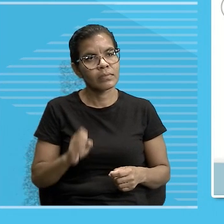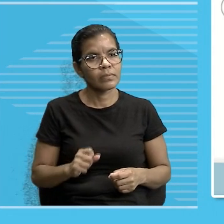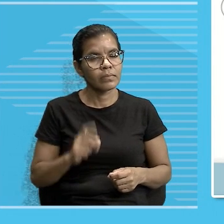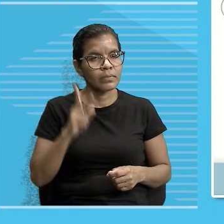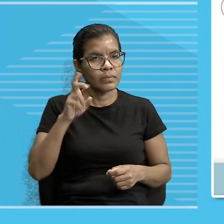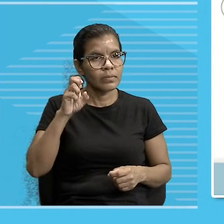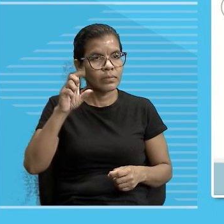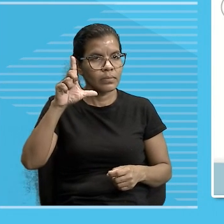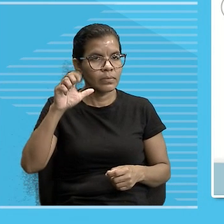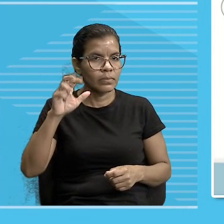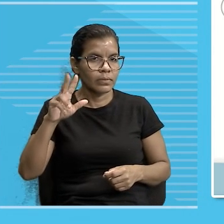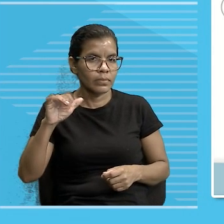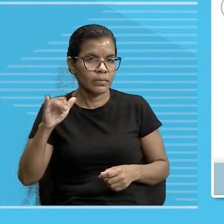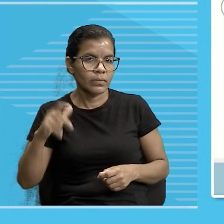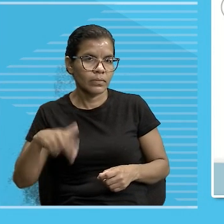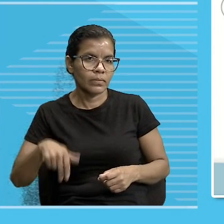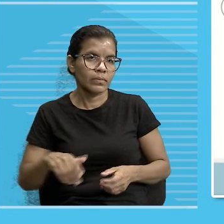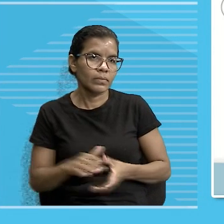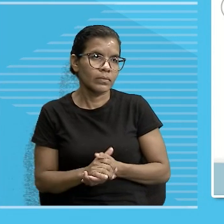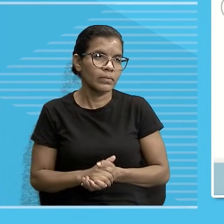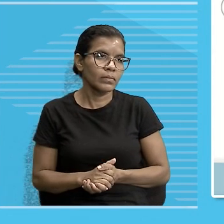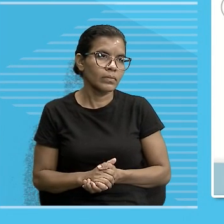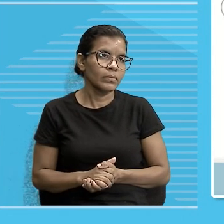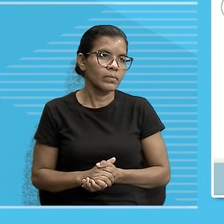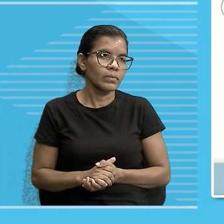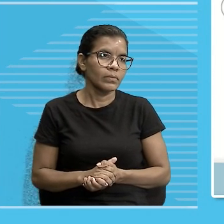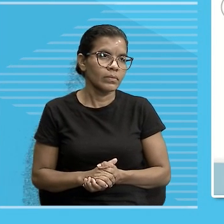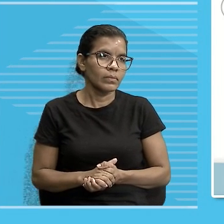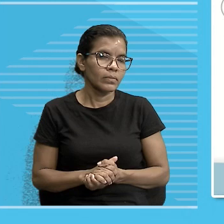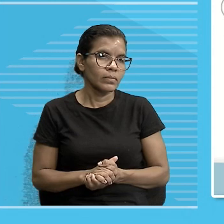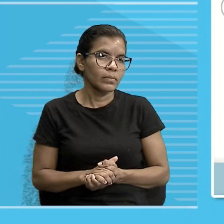ou como o grau Celsius. Beleza?